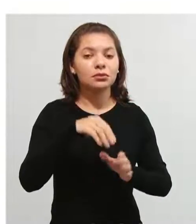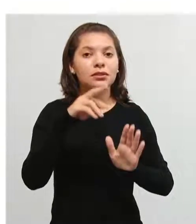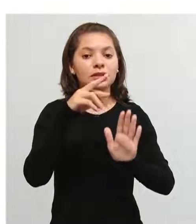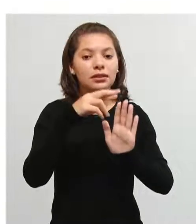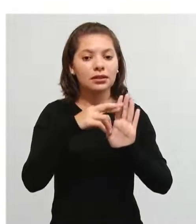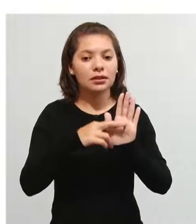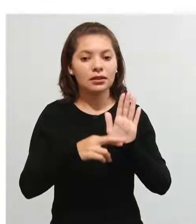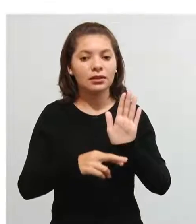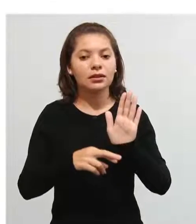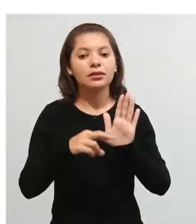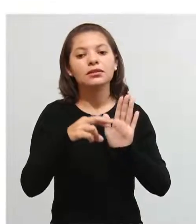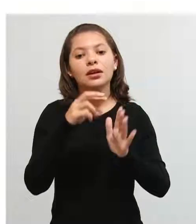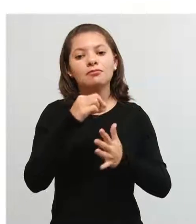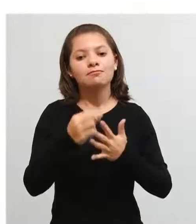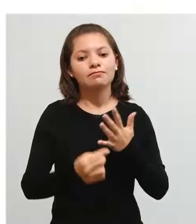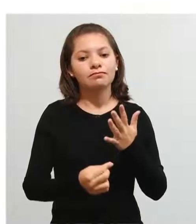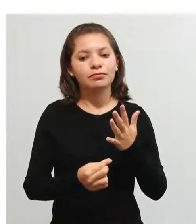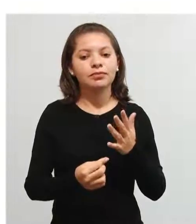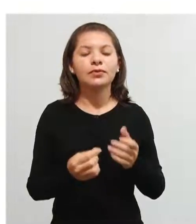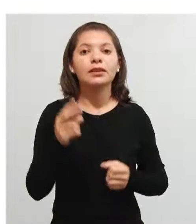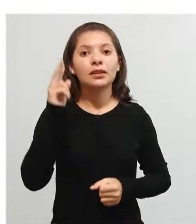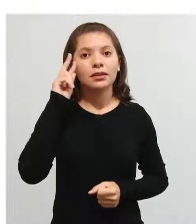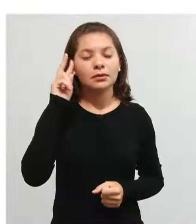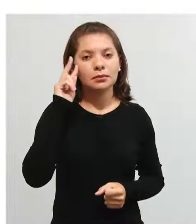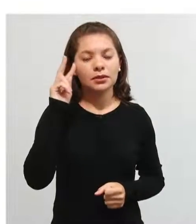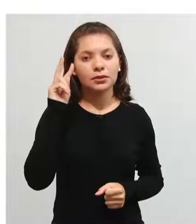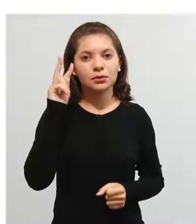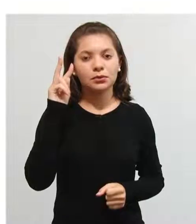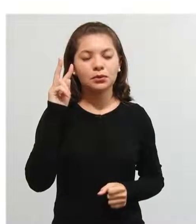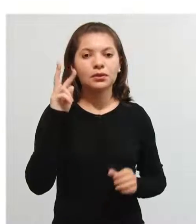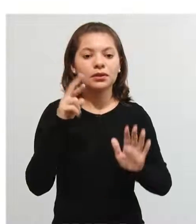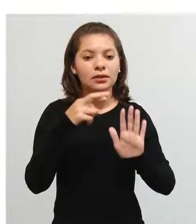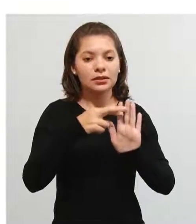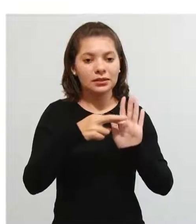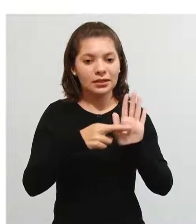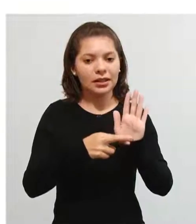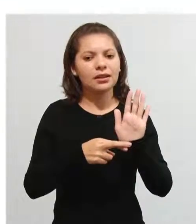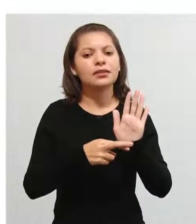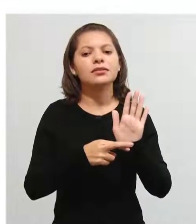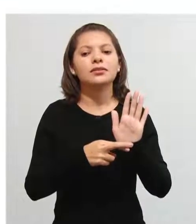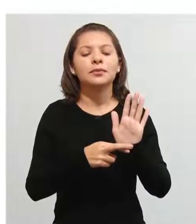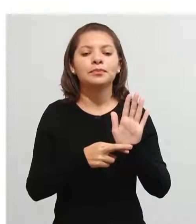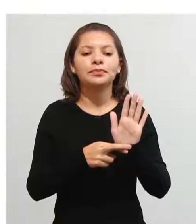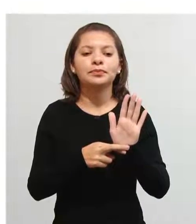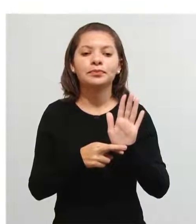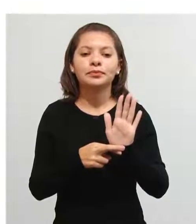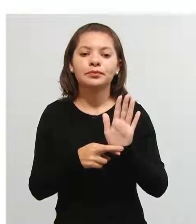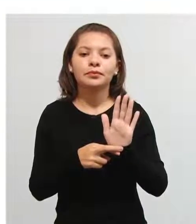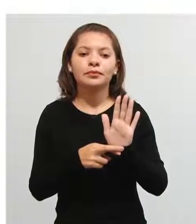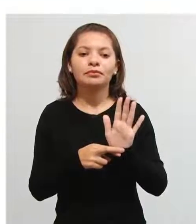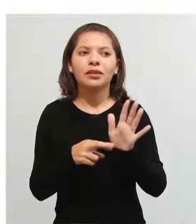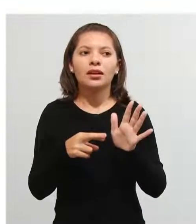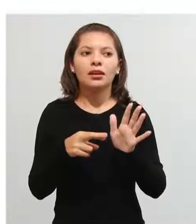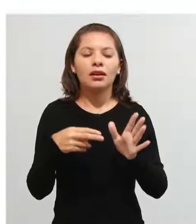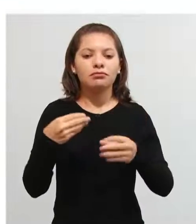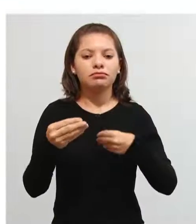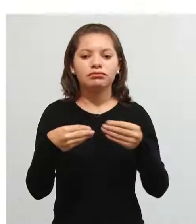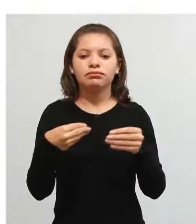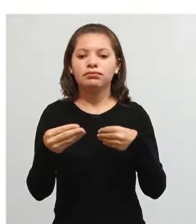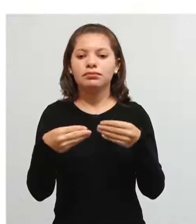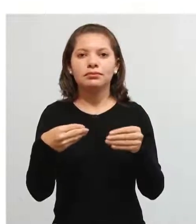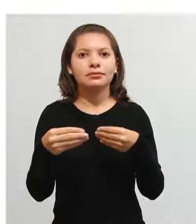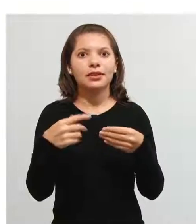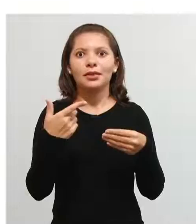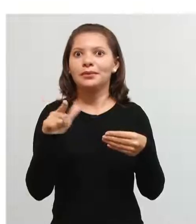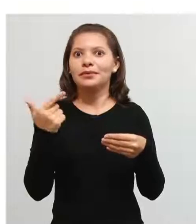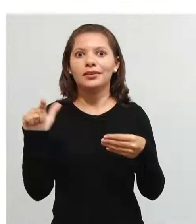os princípios. Lembrando que as regras, elas são concretas, não há uma flexibilidade das